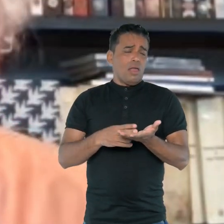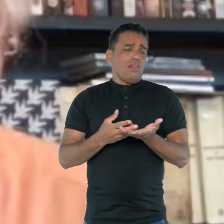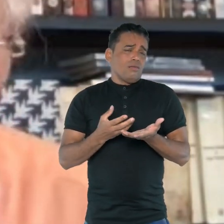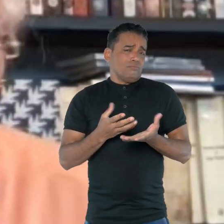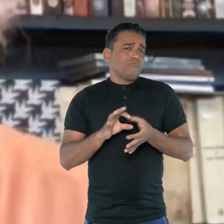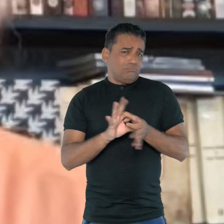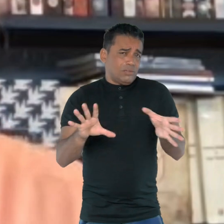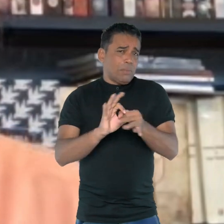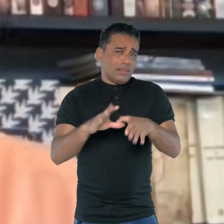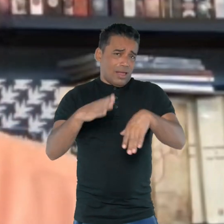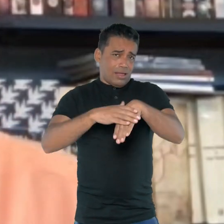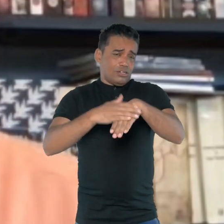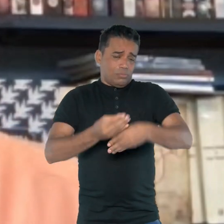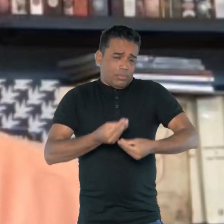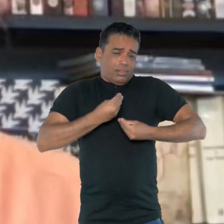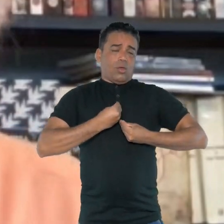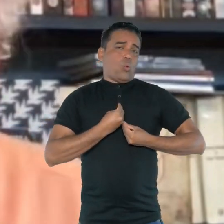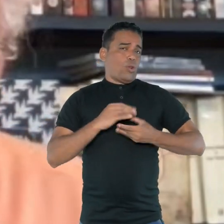certa liberdade